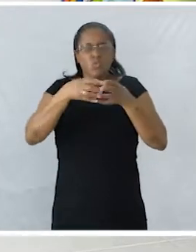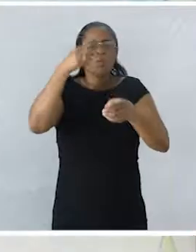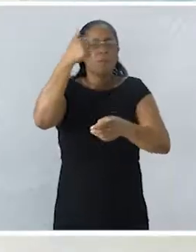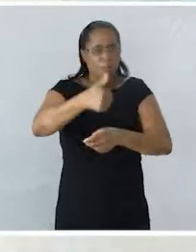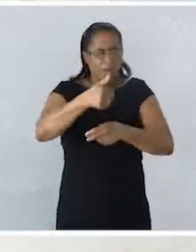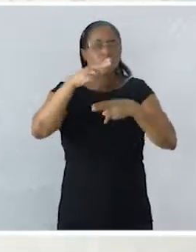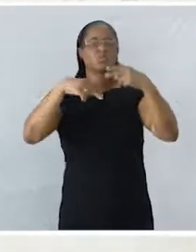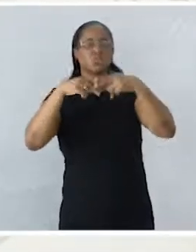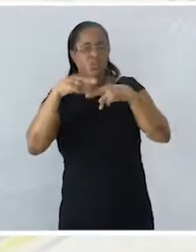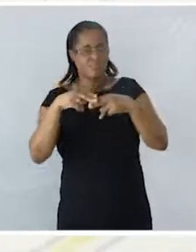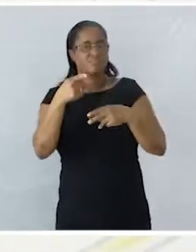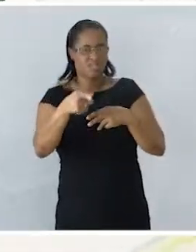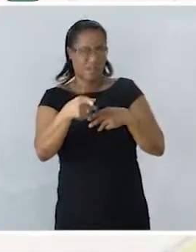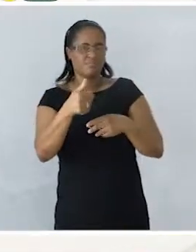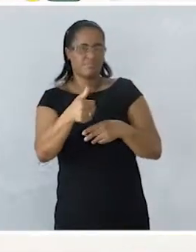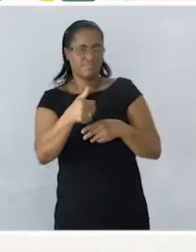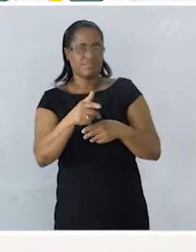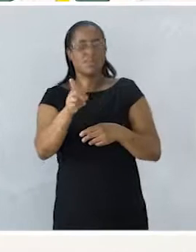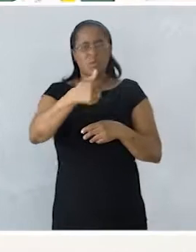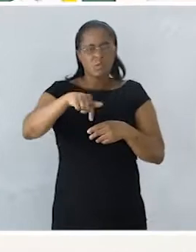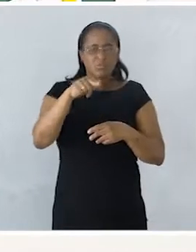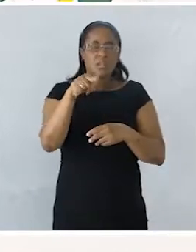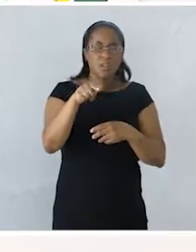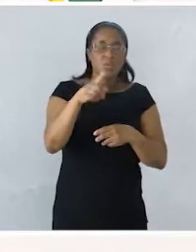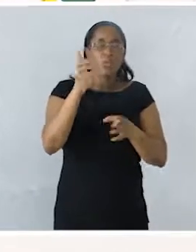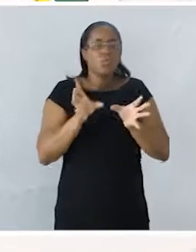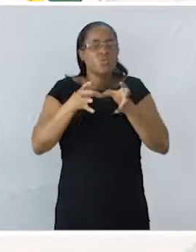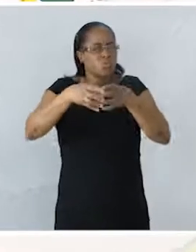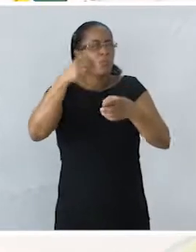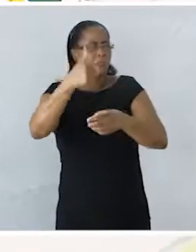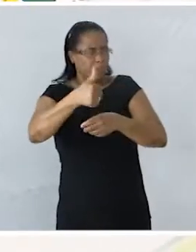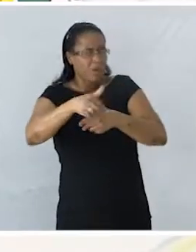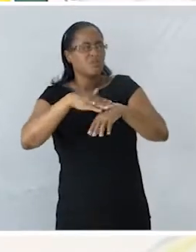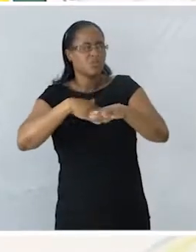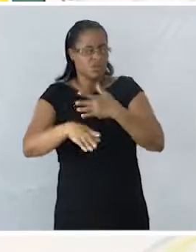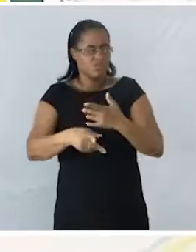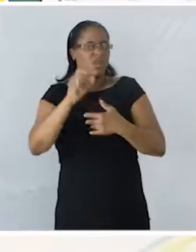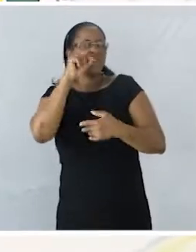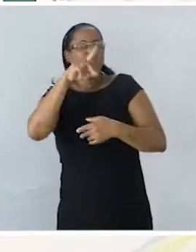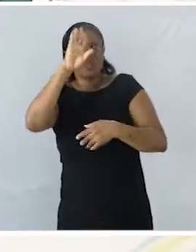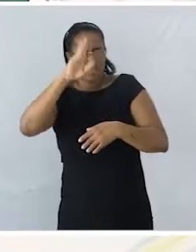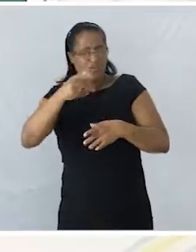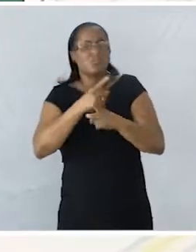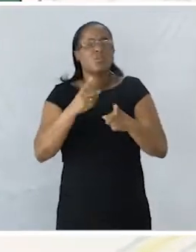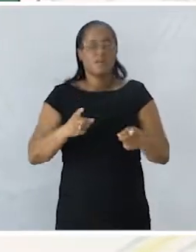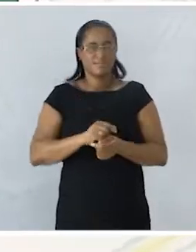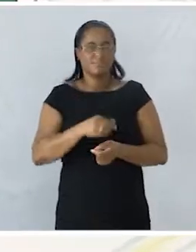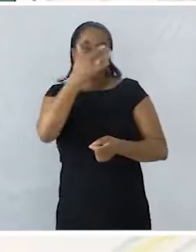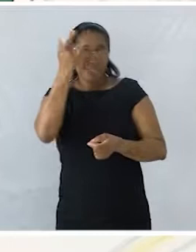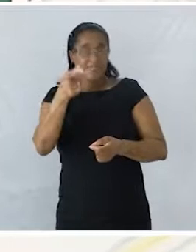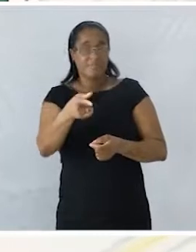constituído. Tá certo? Nós temos aqui um conjunto bem constituído. Alguém sabe por quê?